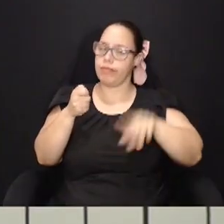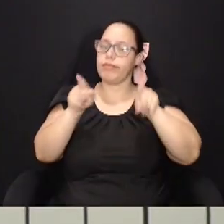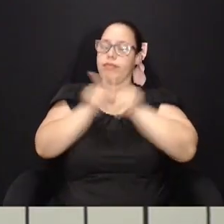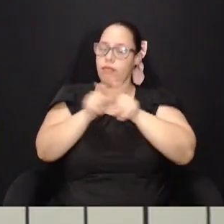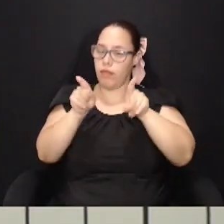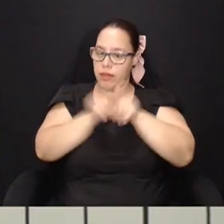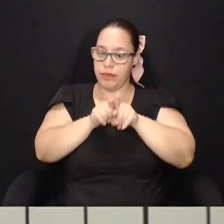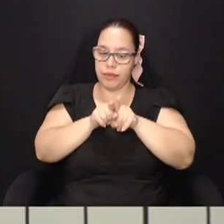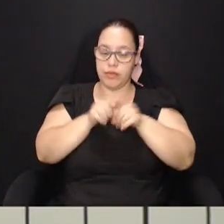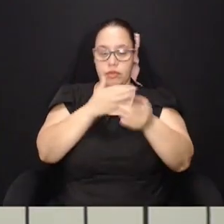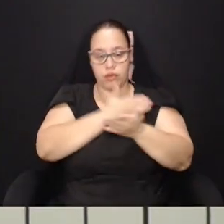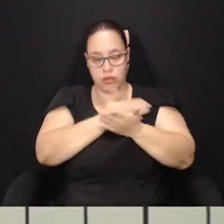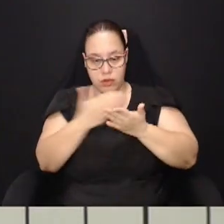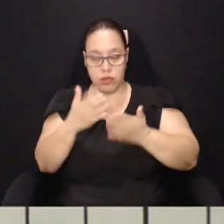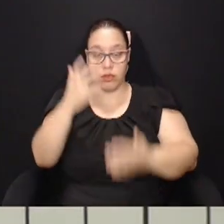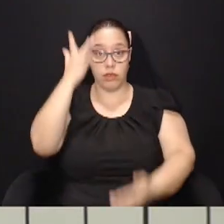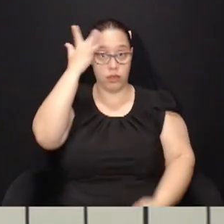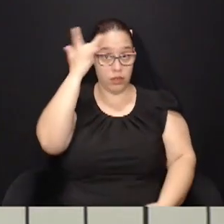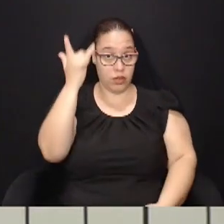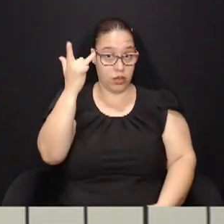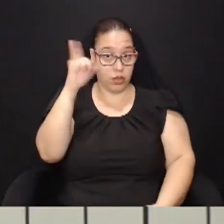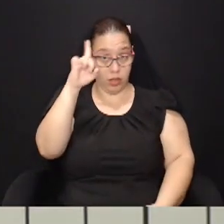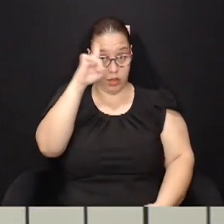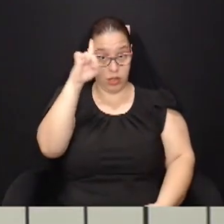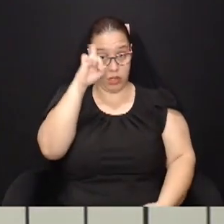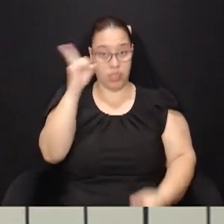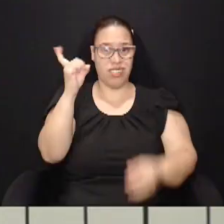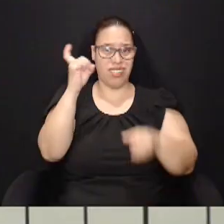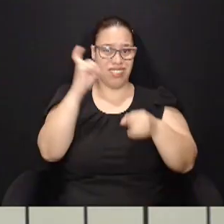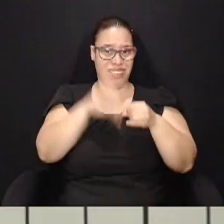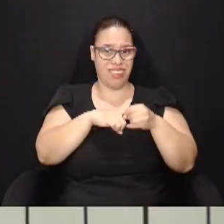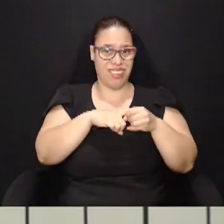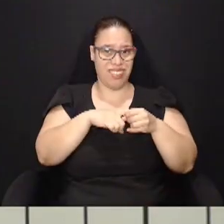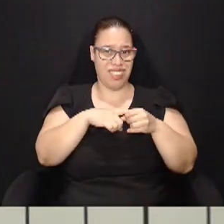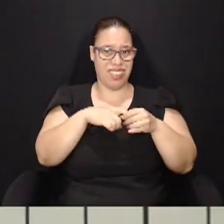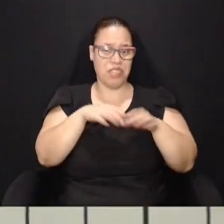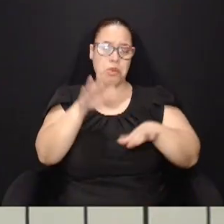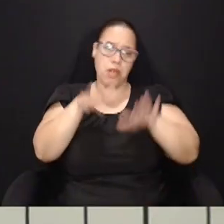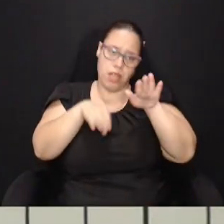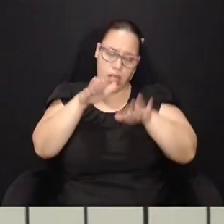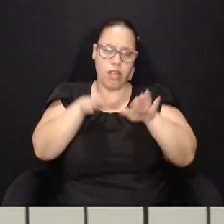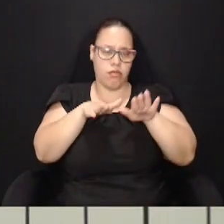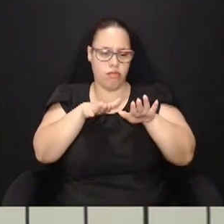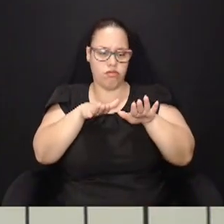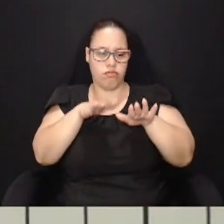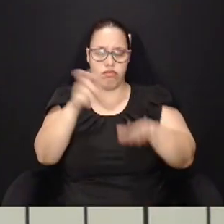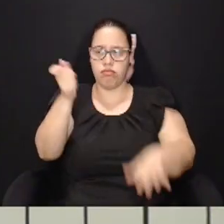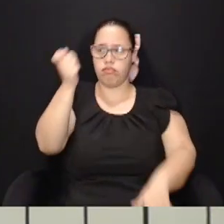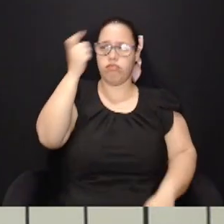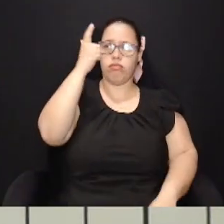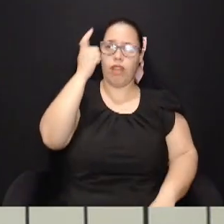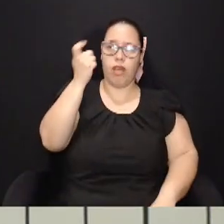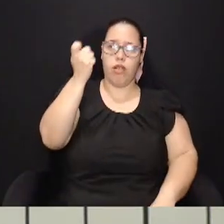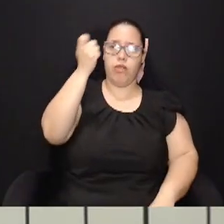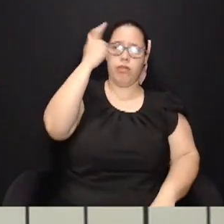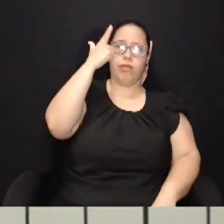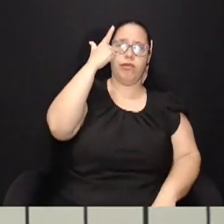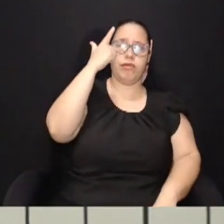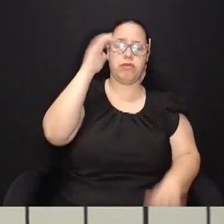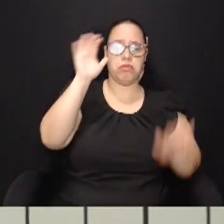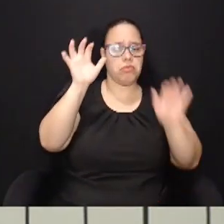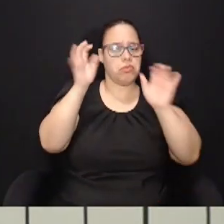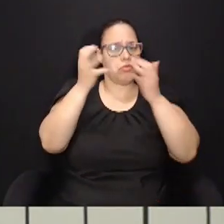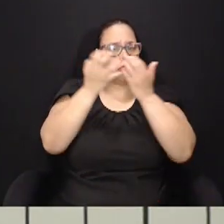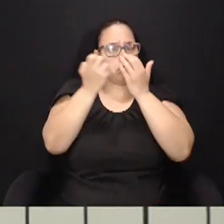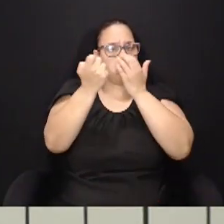partir de amanhã, os dias voltam a ficar mais estáveis, viu? Com o sol tentando aparecer entre nuvens e